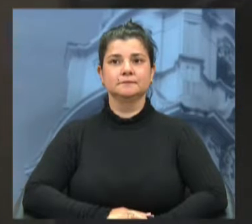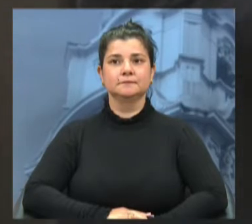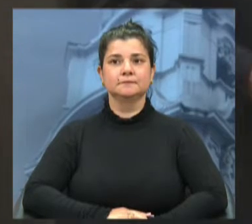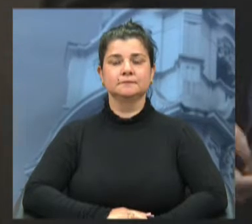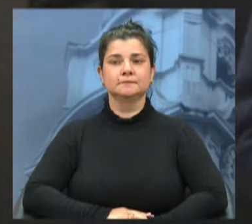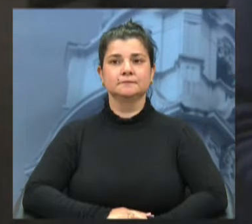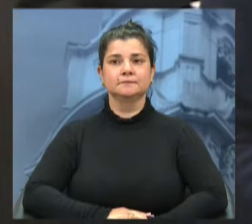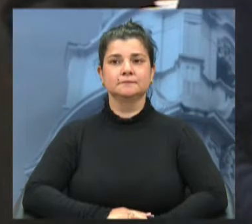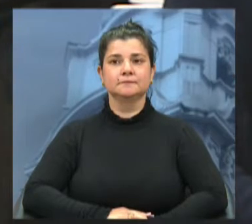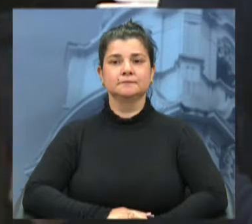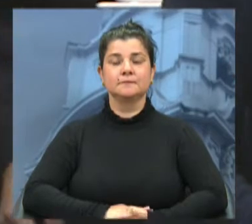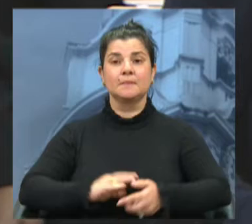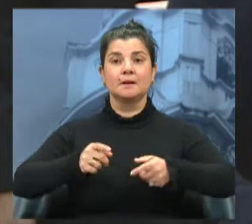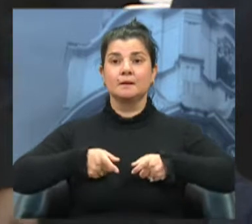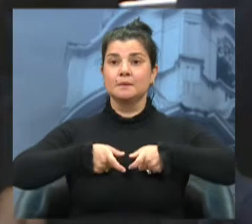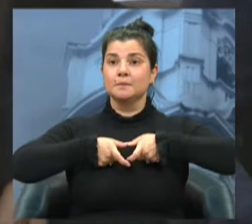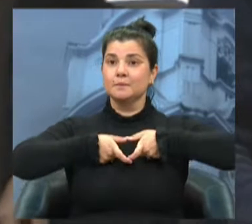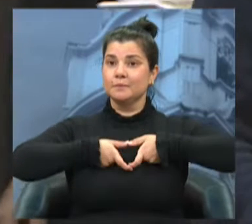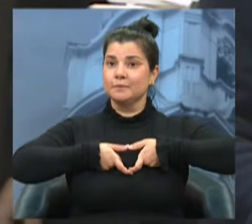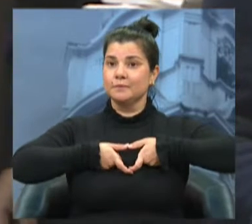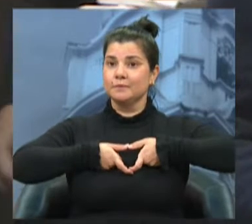A medalha.